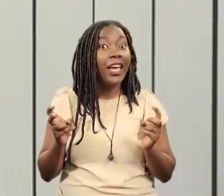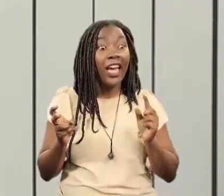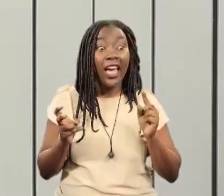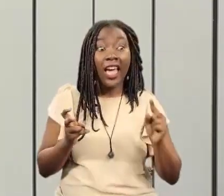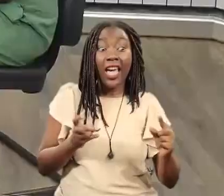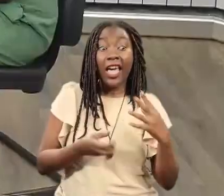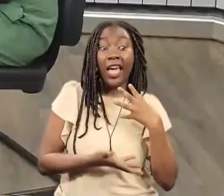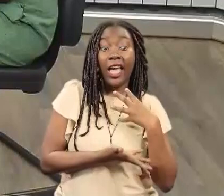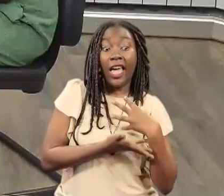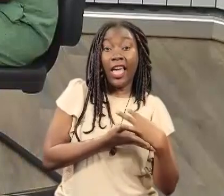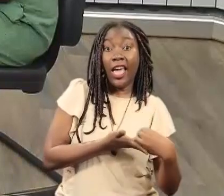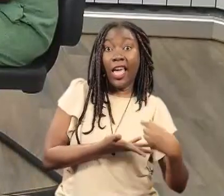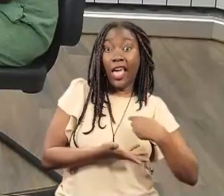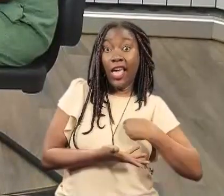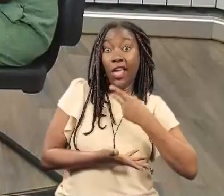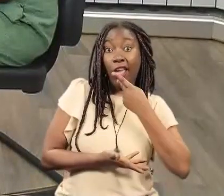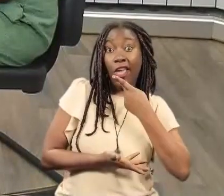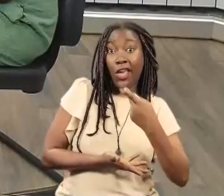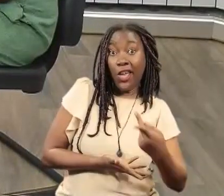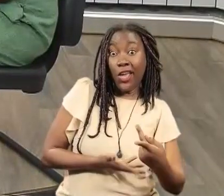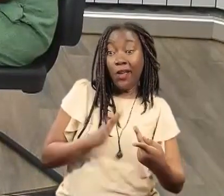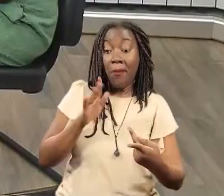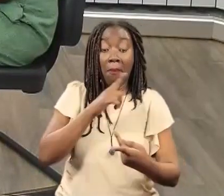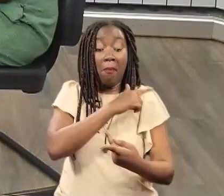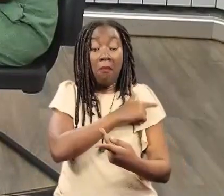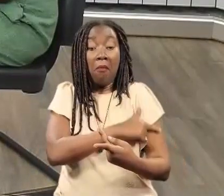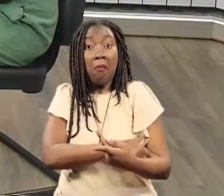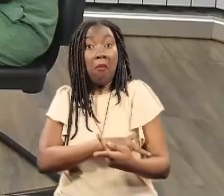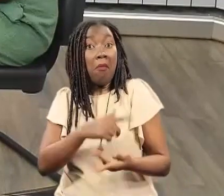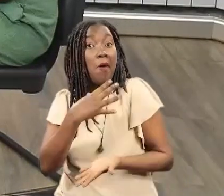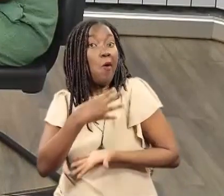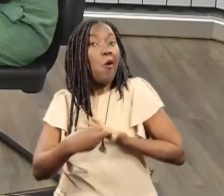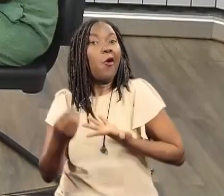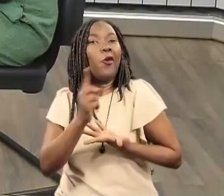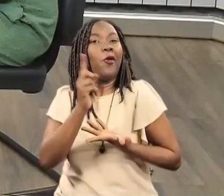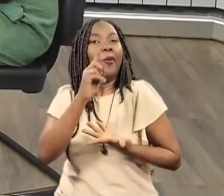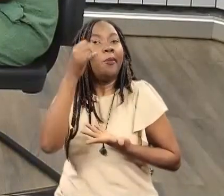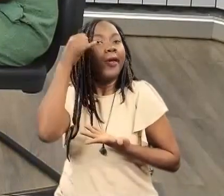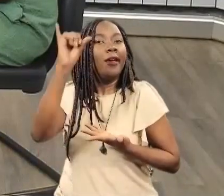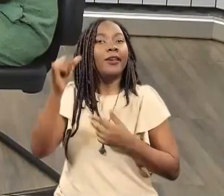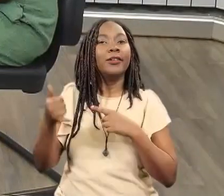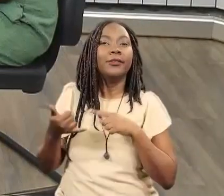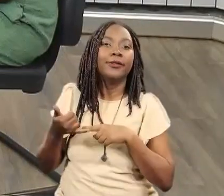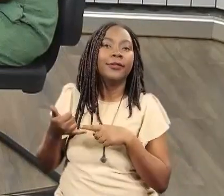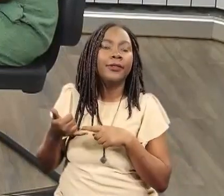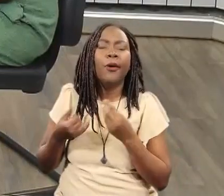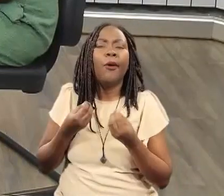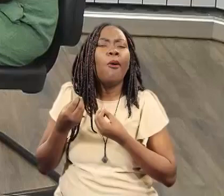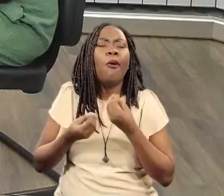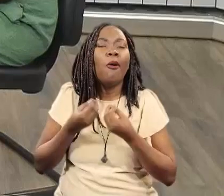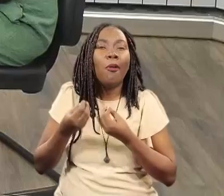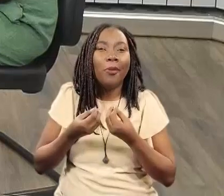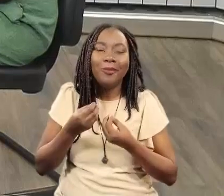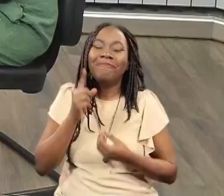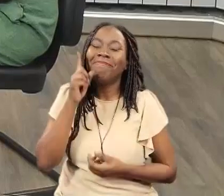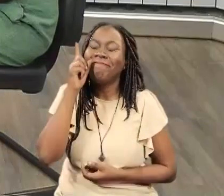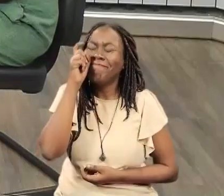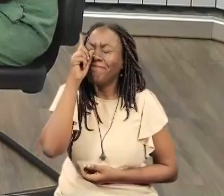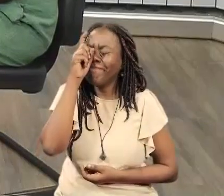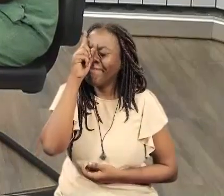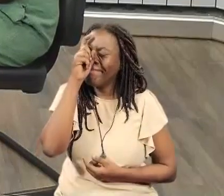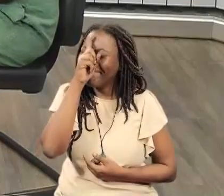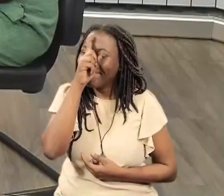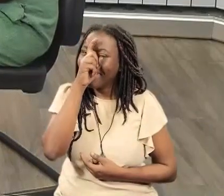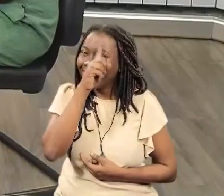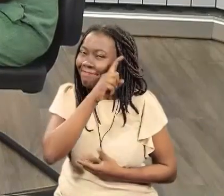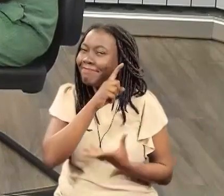digo, mas não faço o que eu faço, quando a gente trata de celular. Complicadíssimo, complicadíssimo.